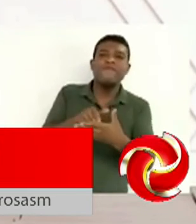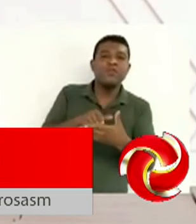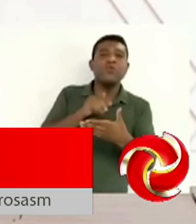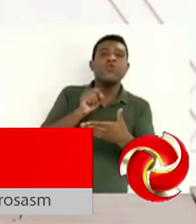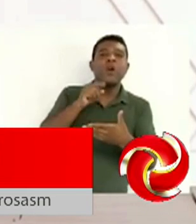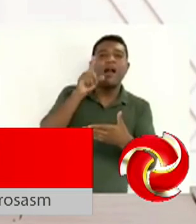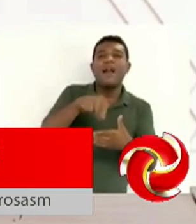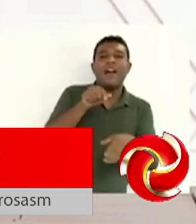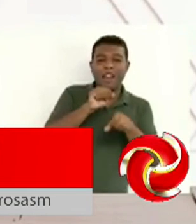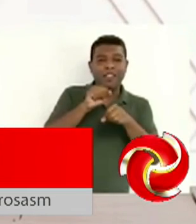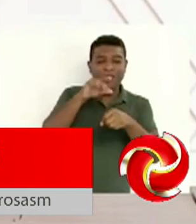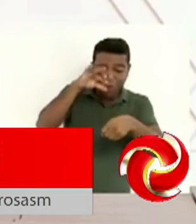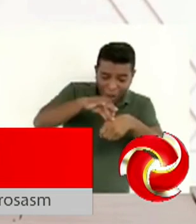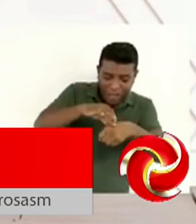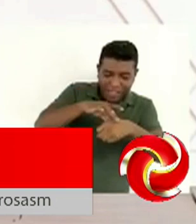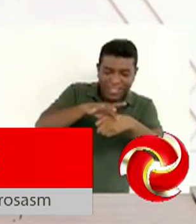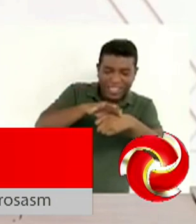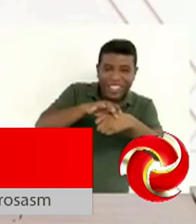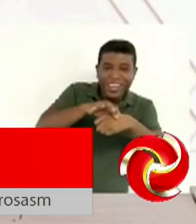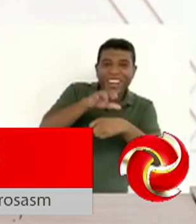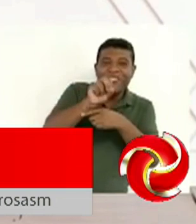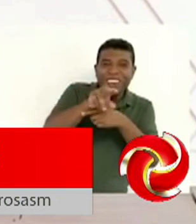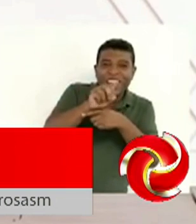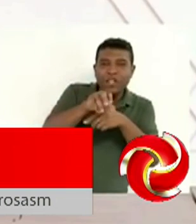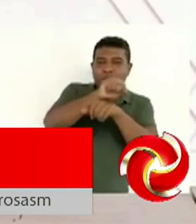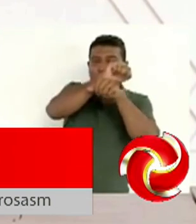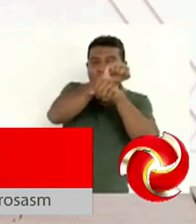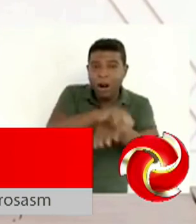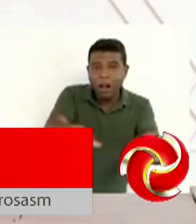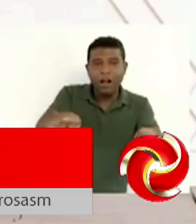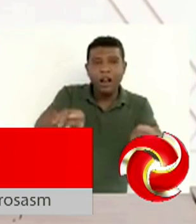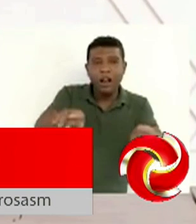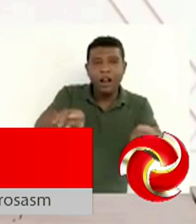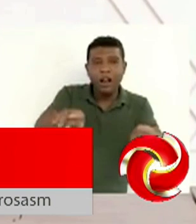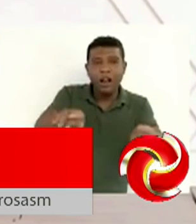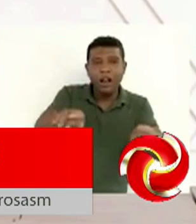redução e principalmente a aceleração na queda dos números do estado. Tudo bem, secretário.